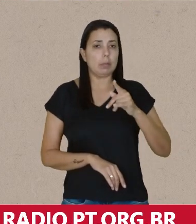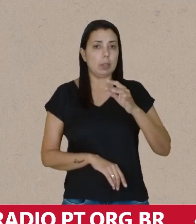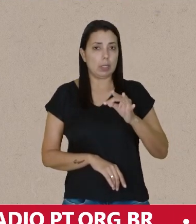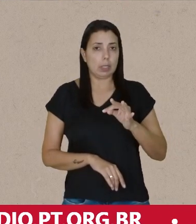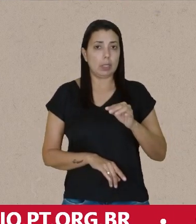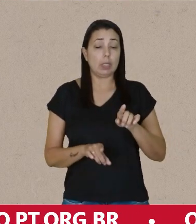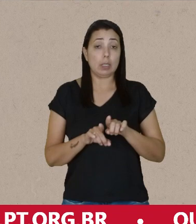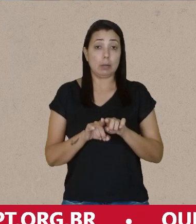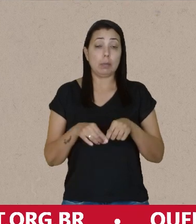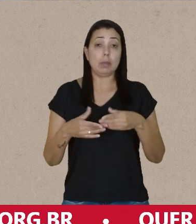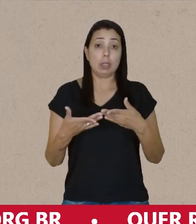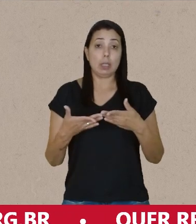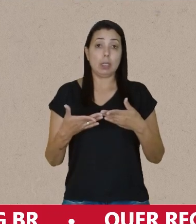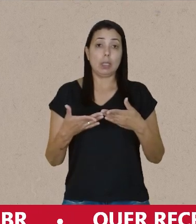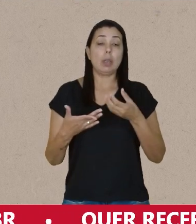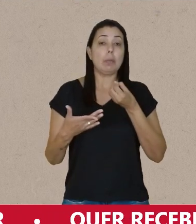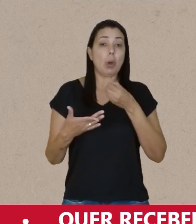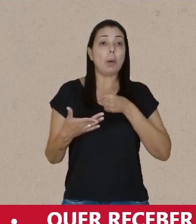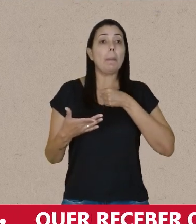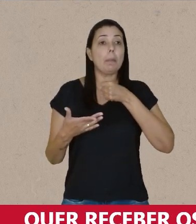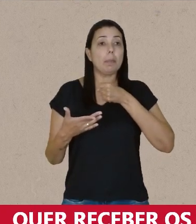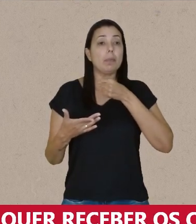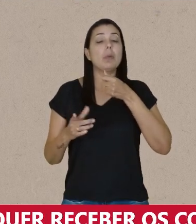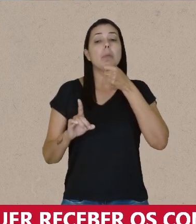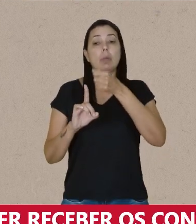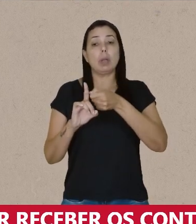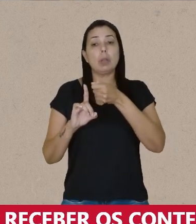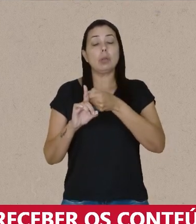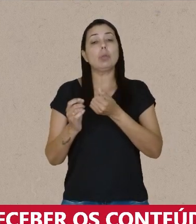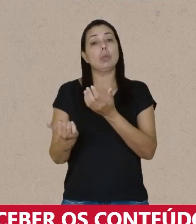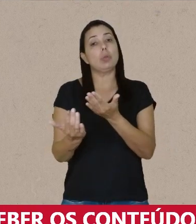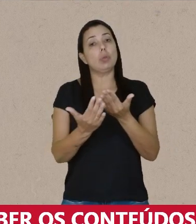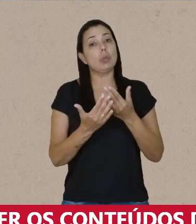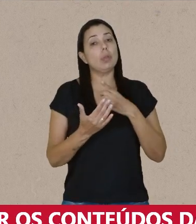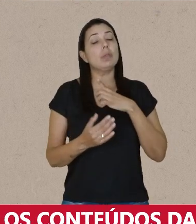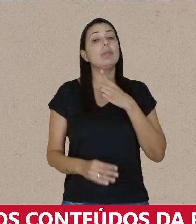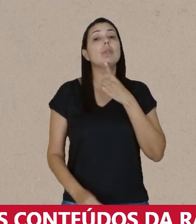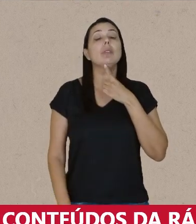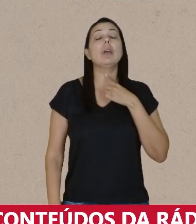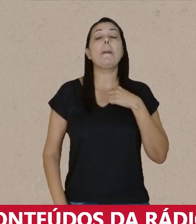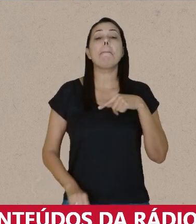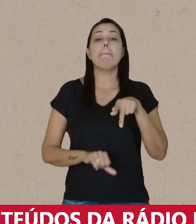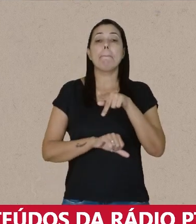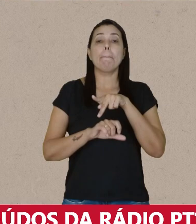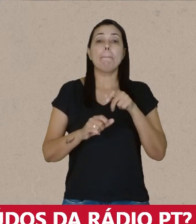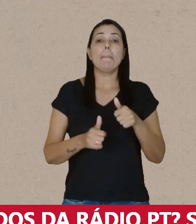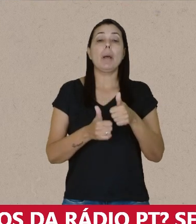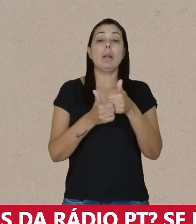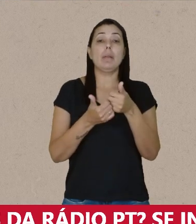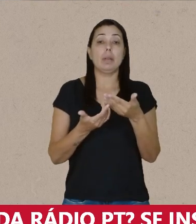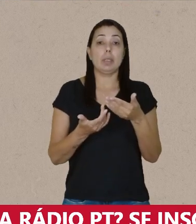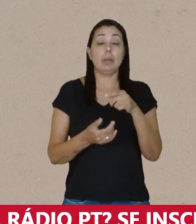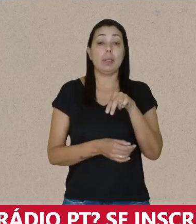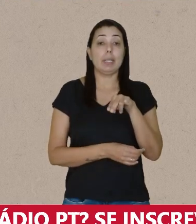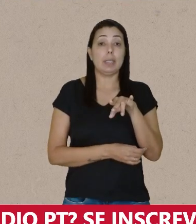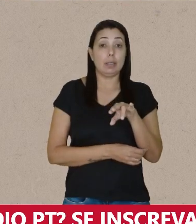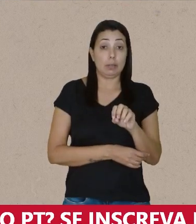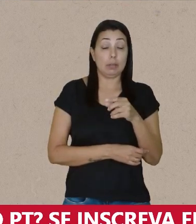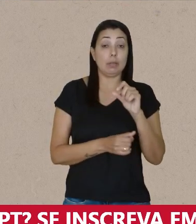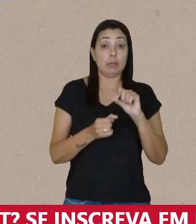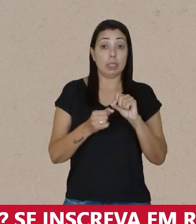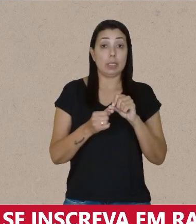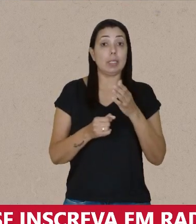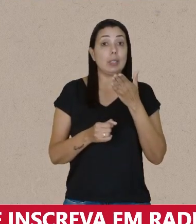Augusto Domingos diz, muito boa entrevista, vamos à luta com a juventude que tem sede de um país melhor. O Newton Mário Miranda diz, estou